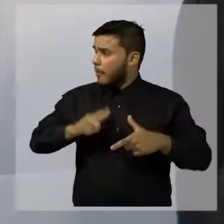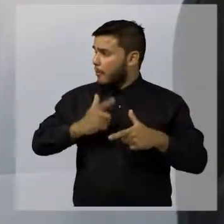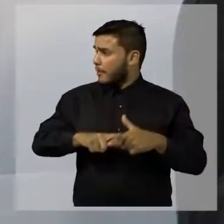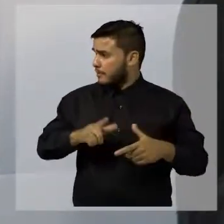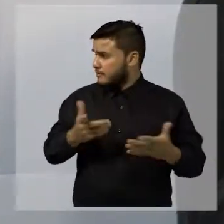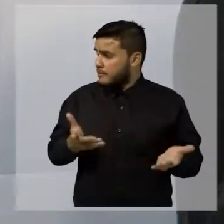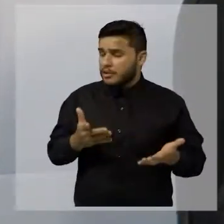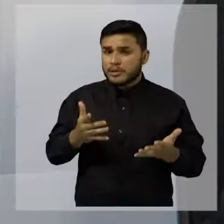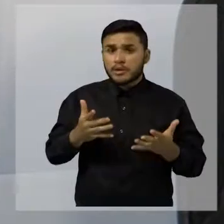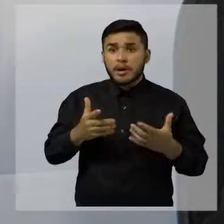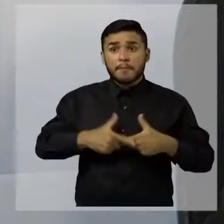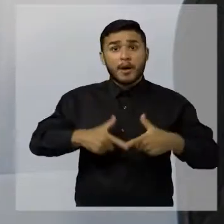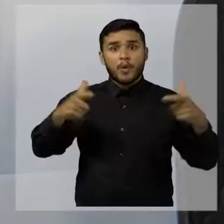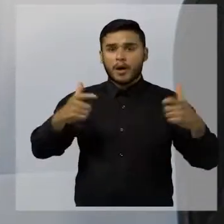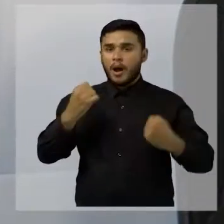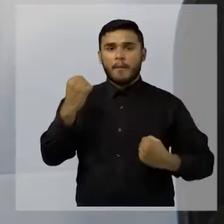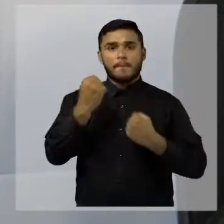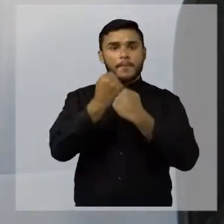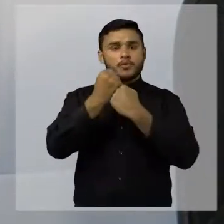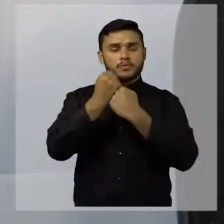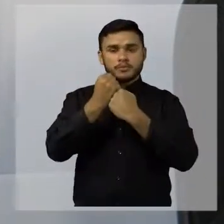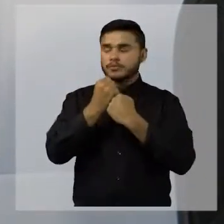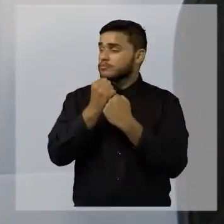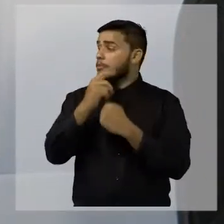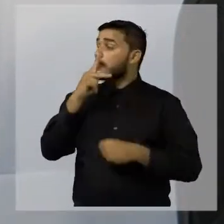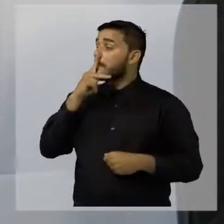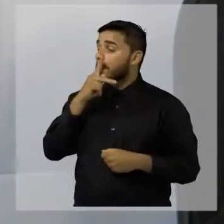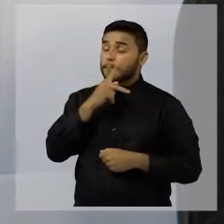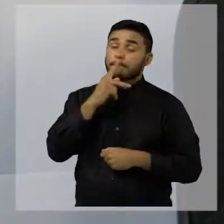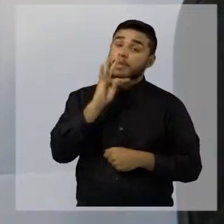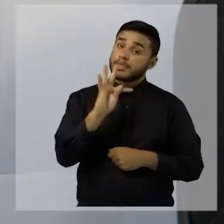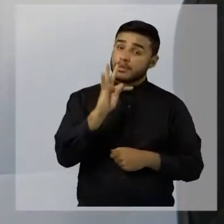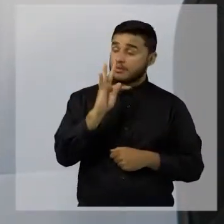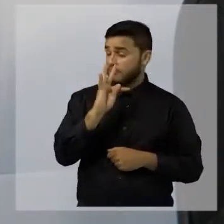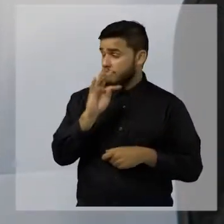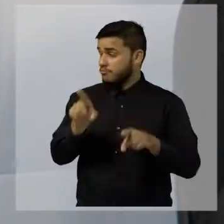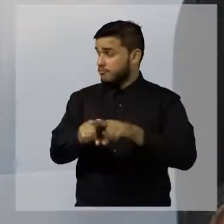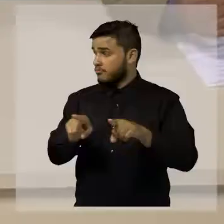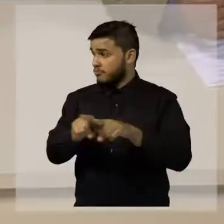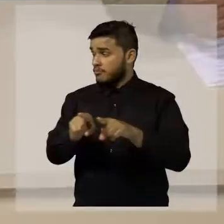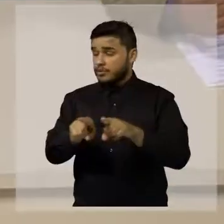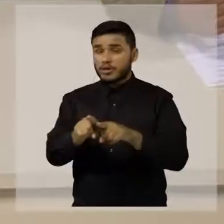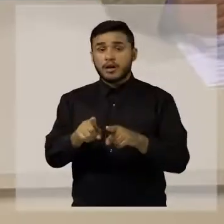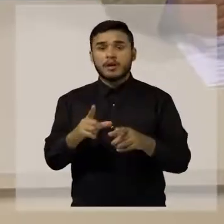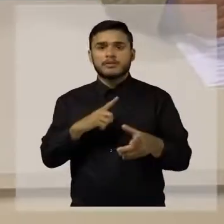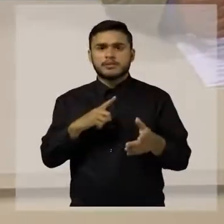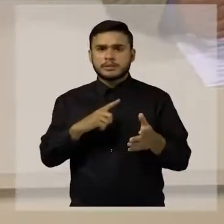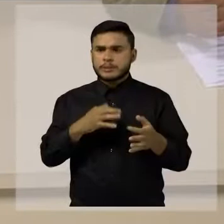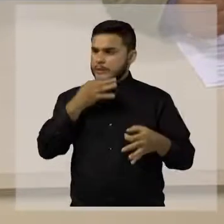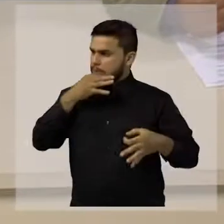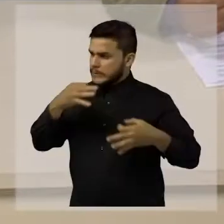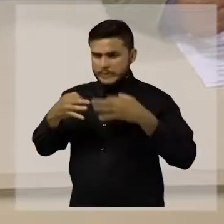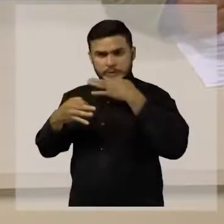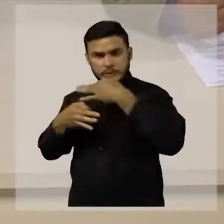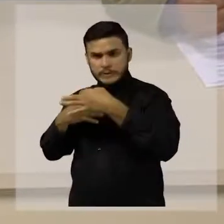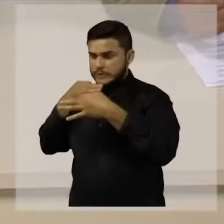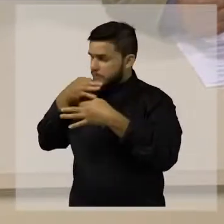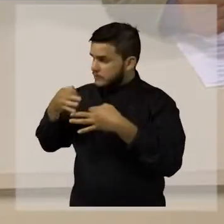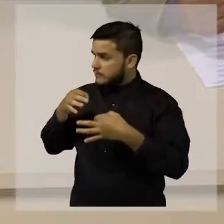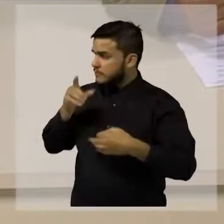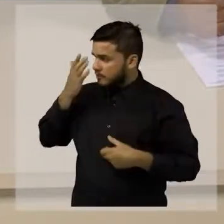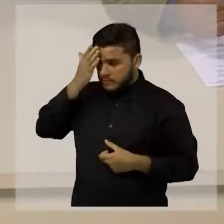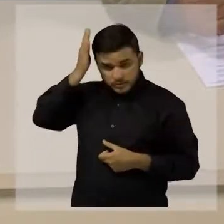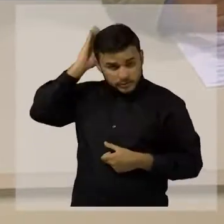e deixou o PT e seus aliados numa situação muito desconfortável de criticar Michel Temer, porque há pouco tempo eles